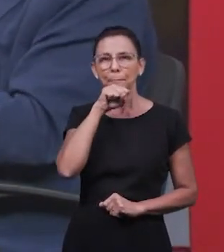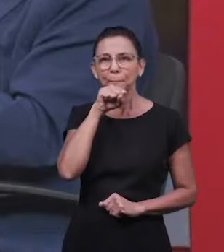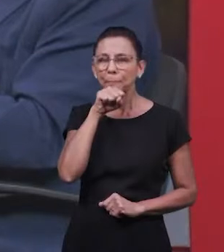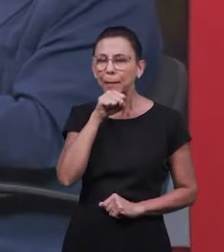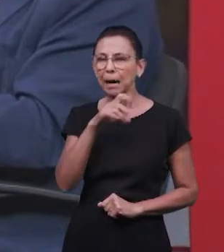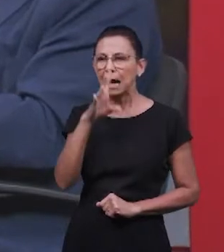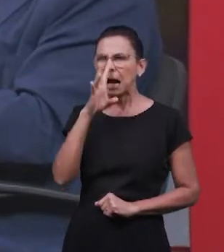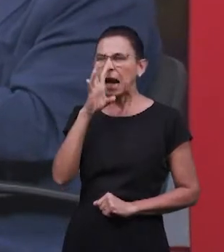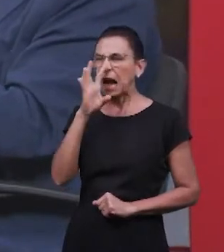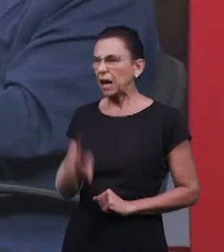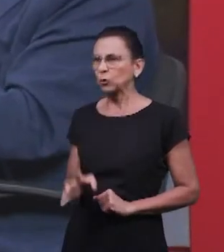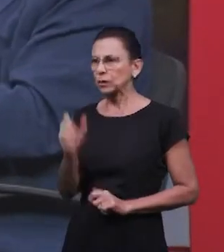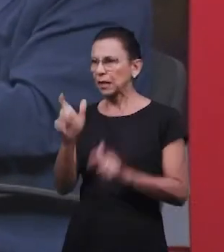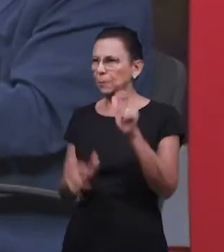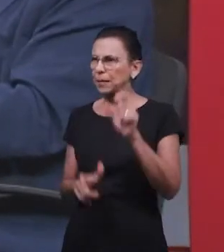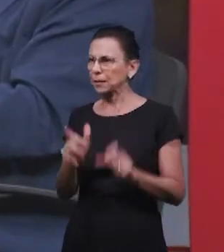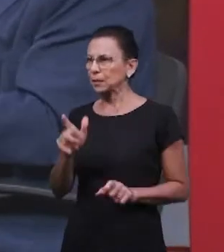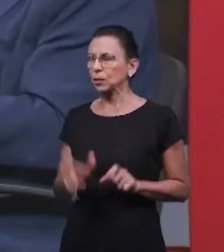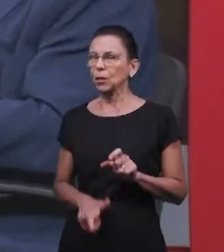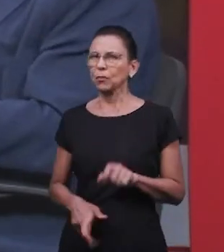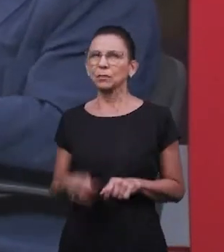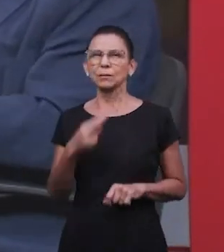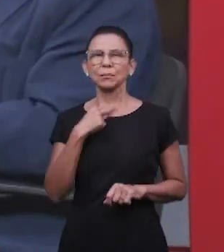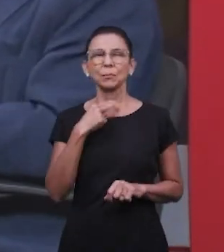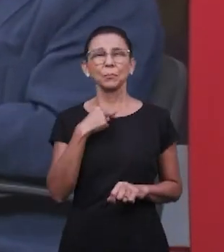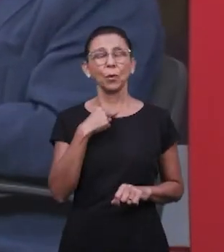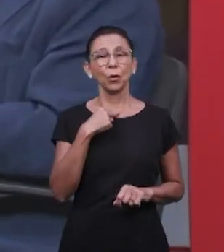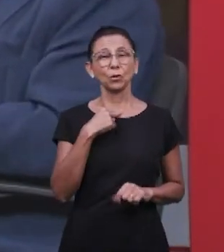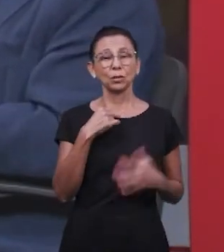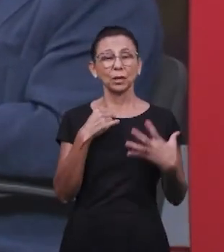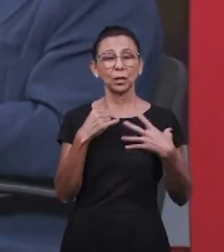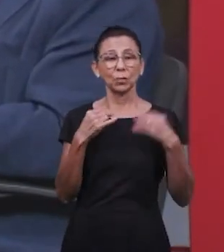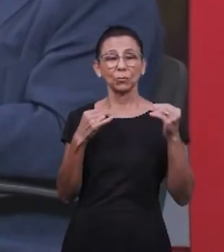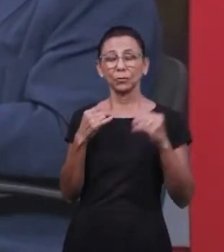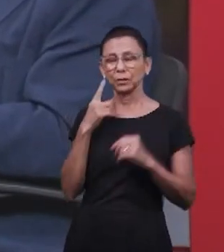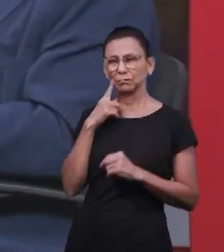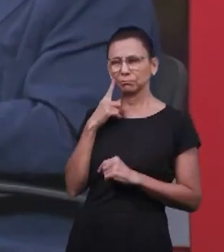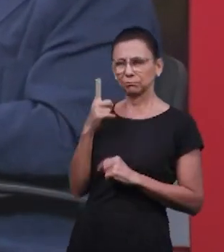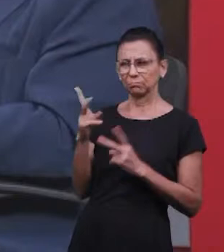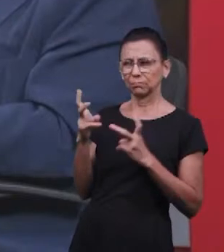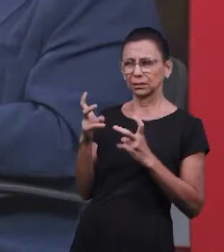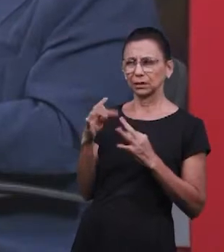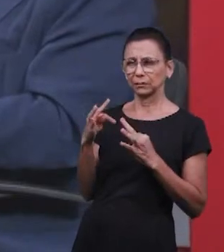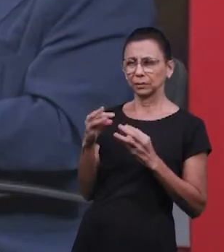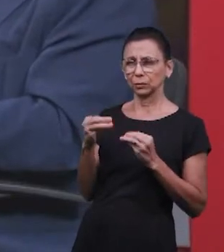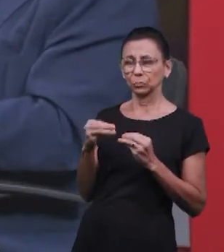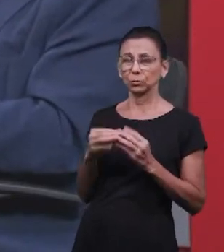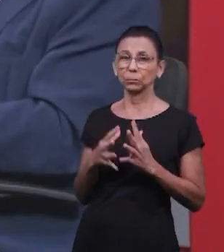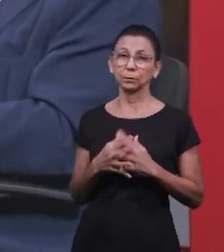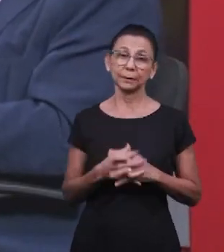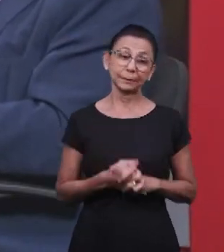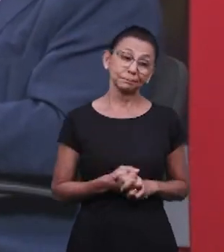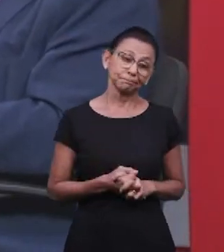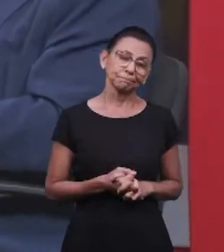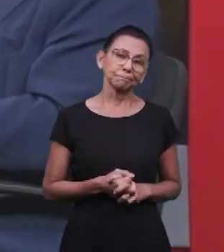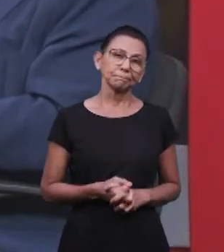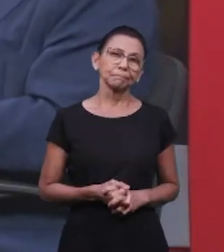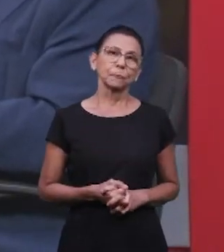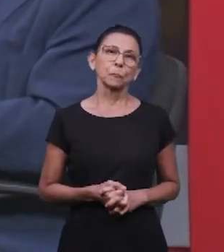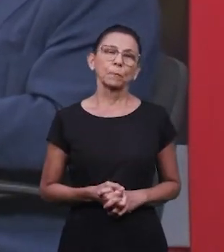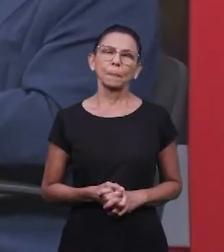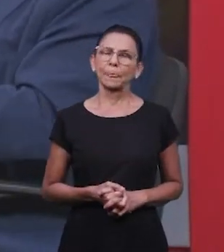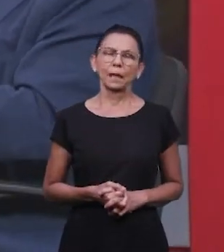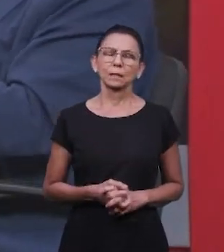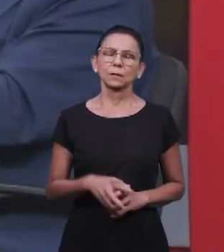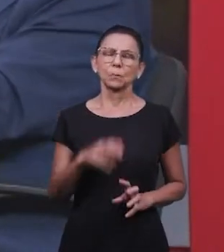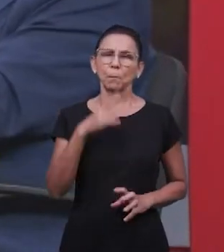tudo e às vezes nós falhamos, né? E às vezes o filho ele tem um livre-arbítrio de escolher o que ele quer, né? Não pode acusar ninguém disso. Nós